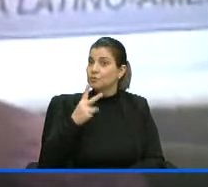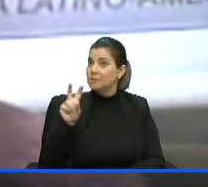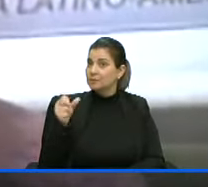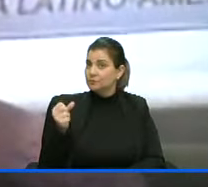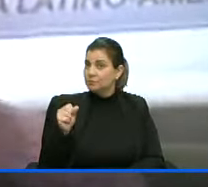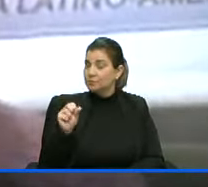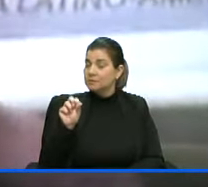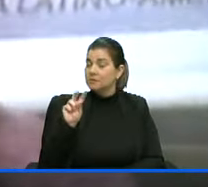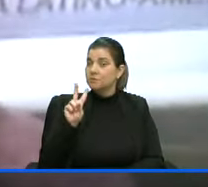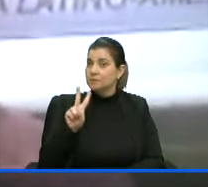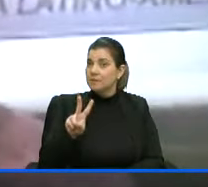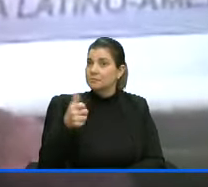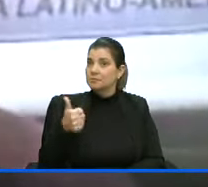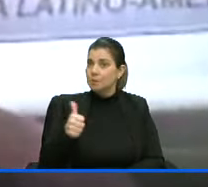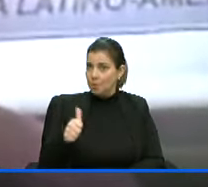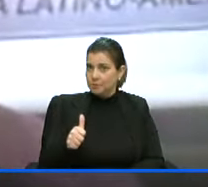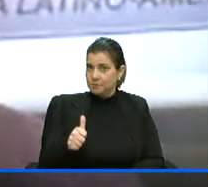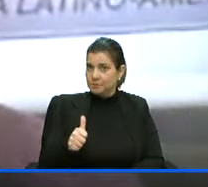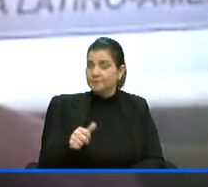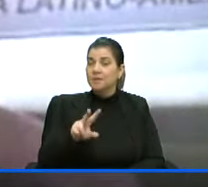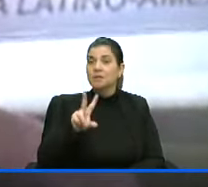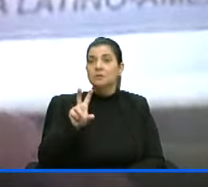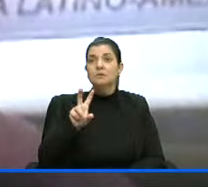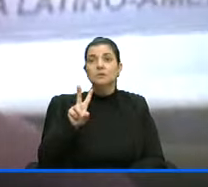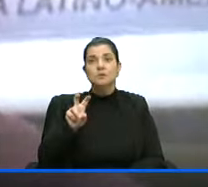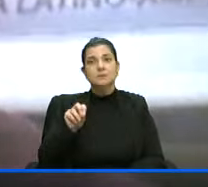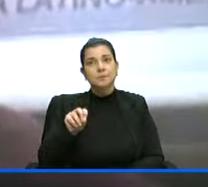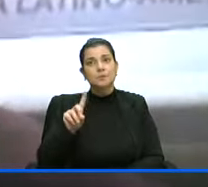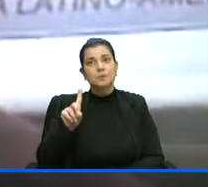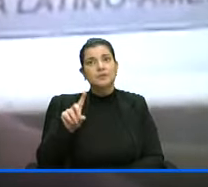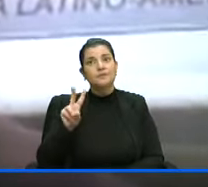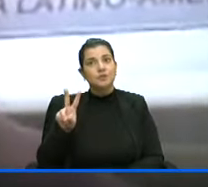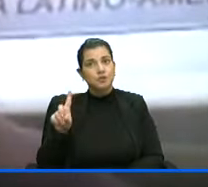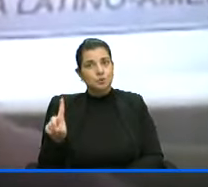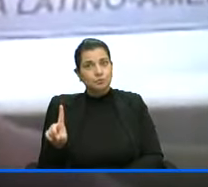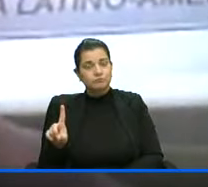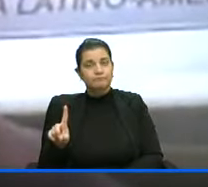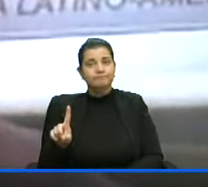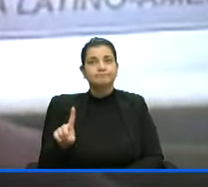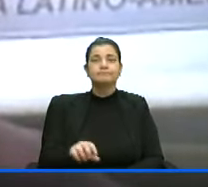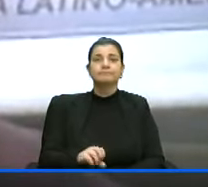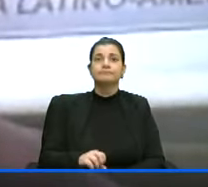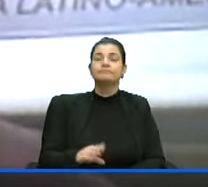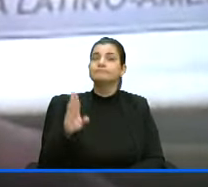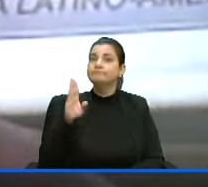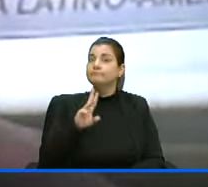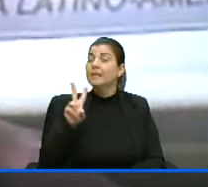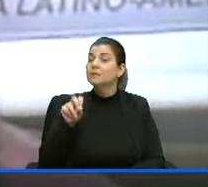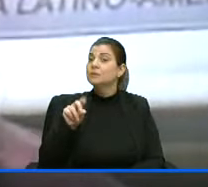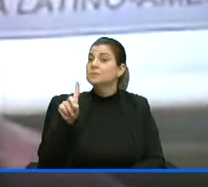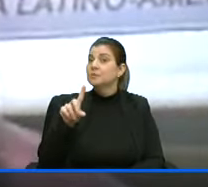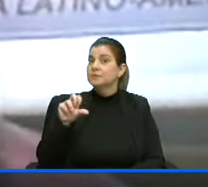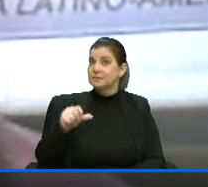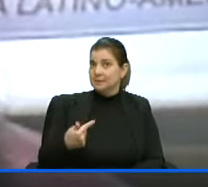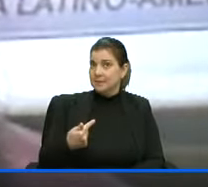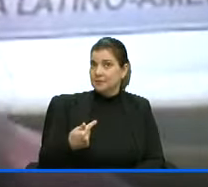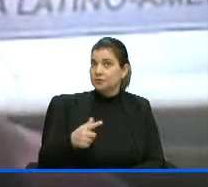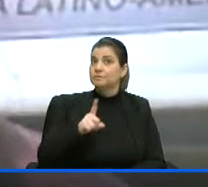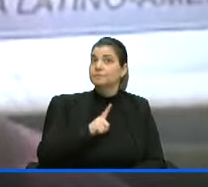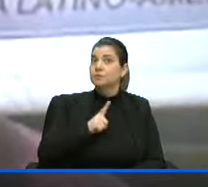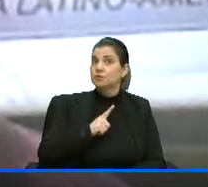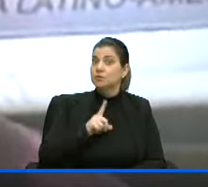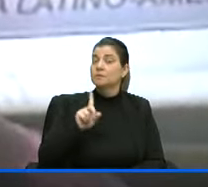está ok, e 209 em 2020. Para dizer rapidamente, 2017 nós tínhamos 198